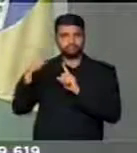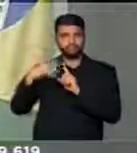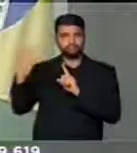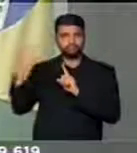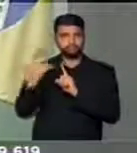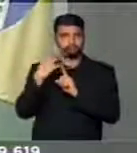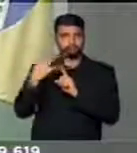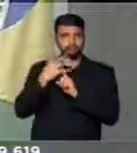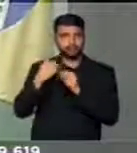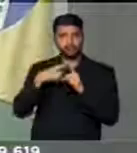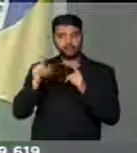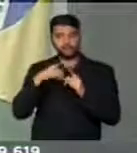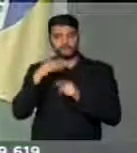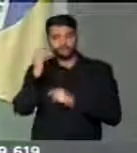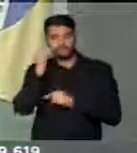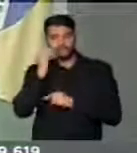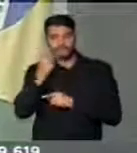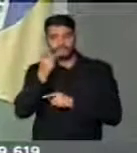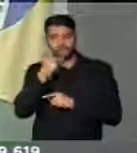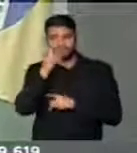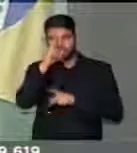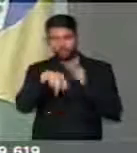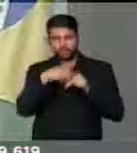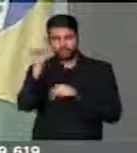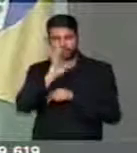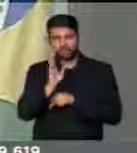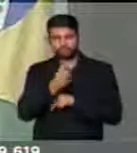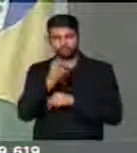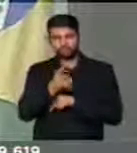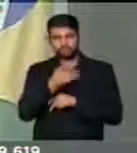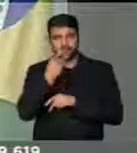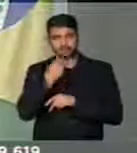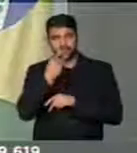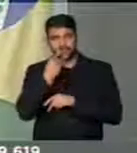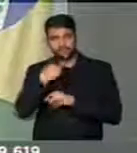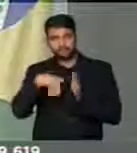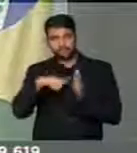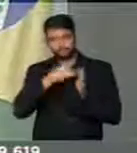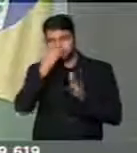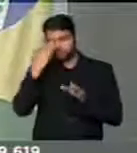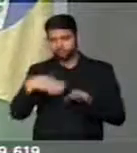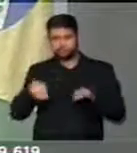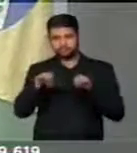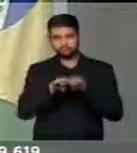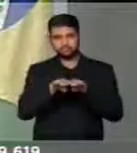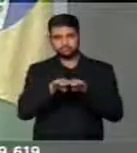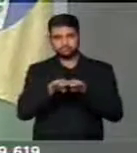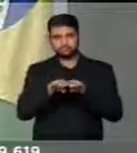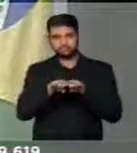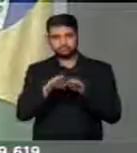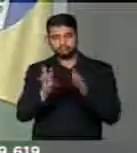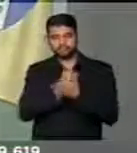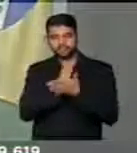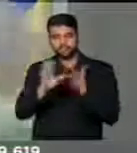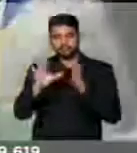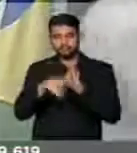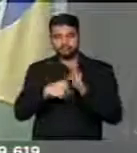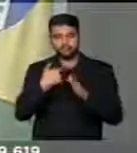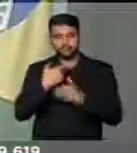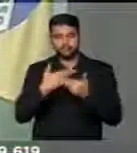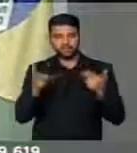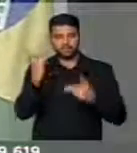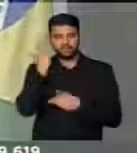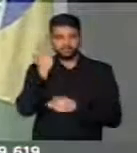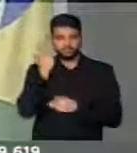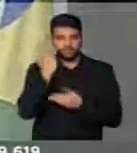adversários, é tentar dizer à população brasileira que todos são iguais, que a corrupção é uma coisa